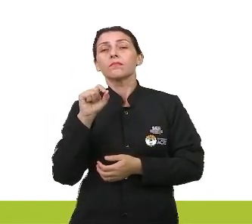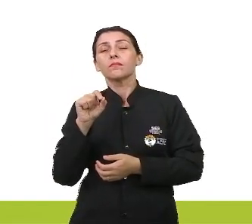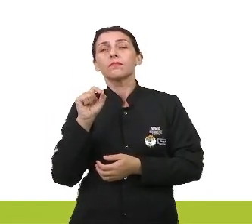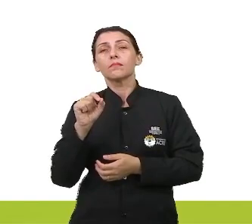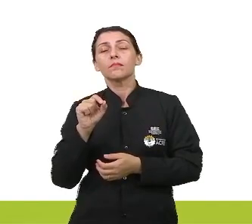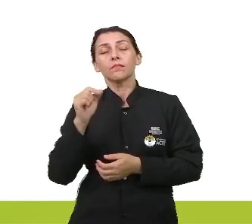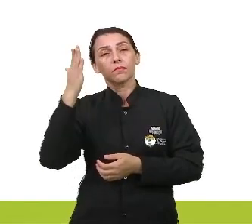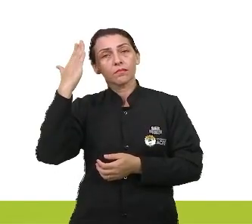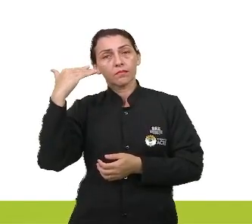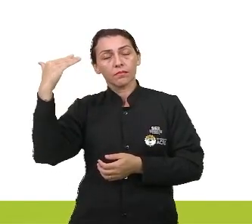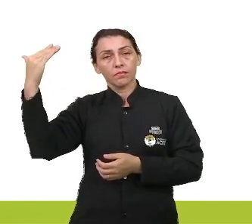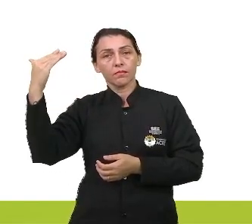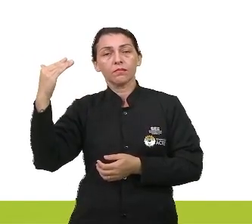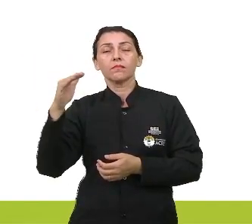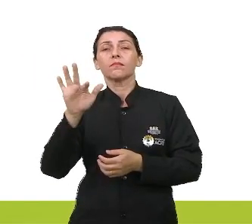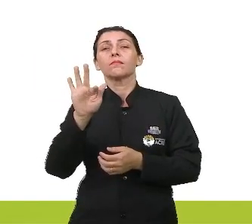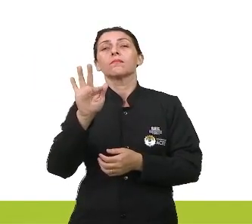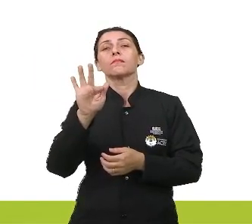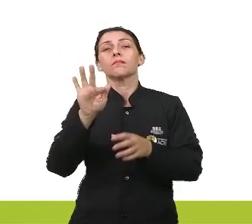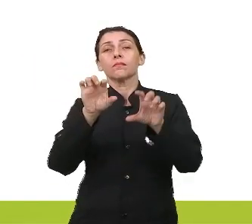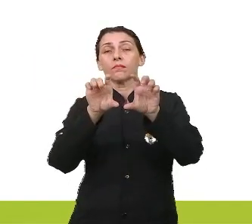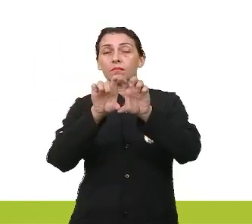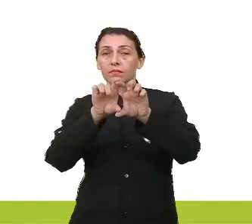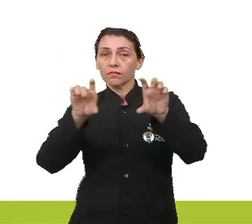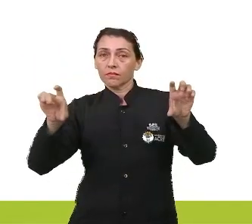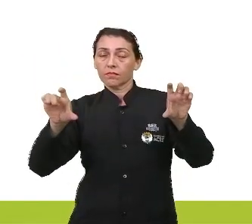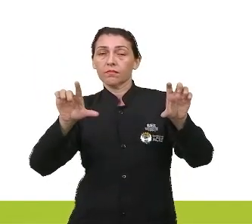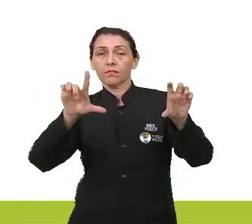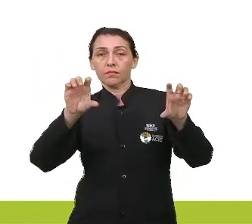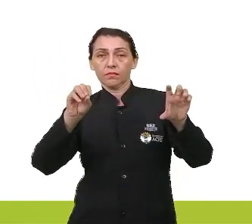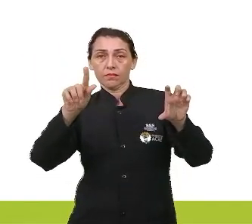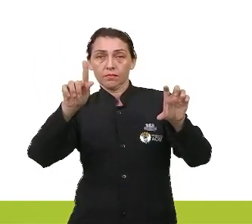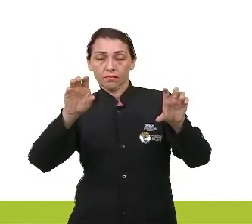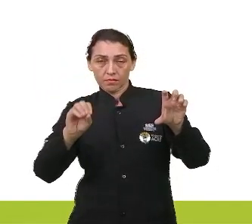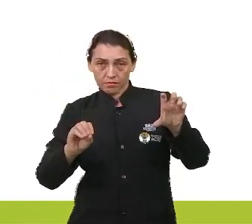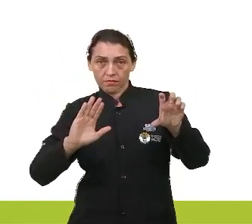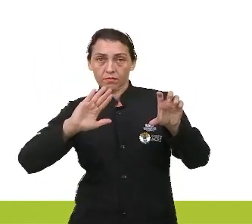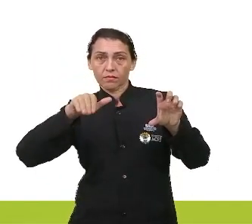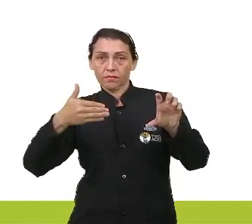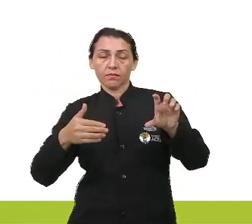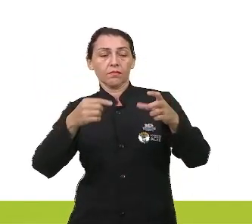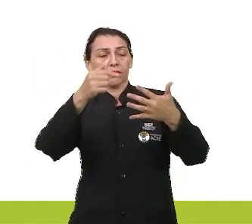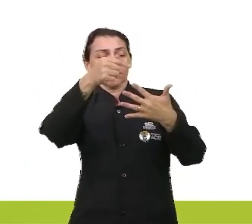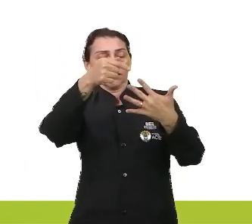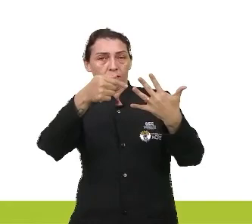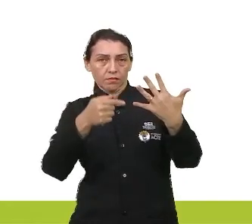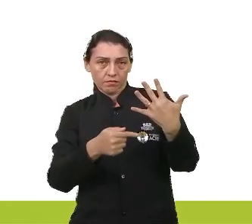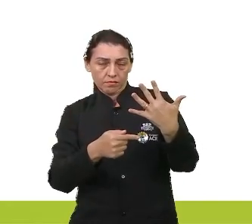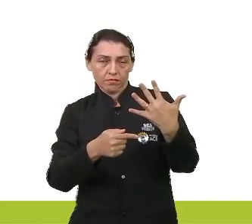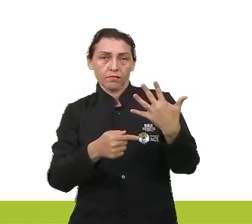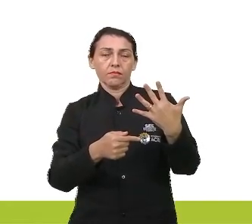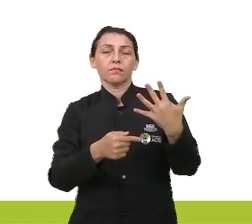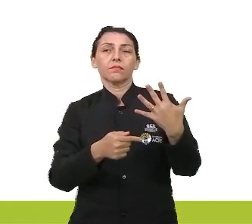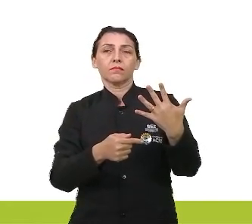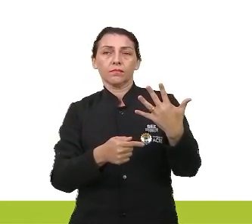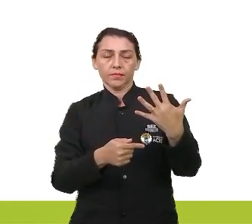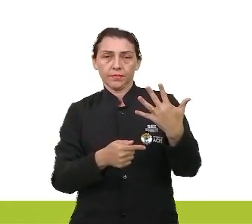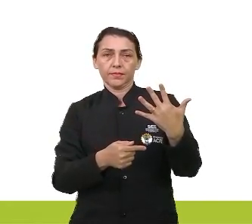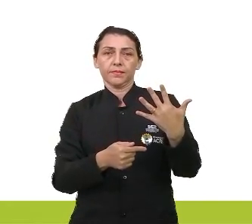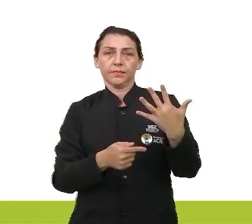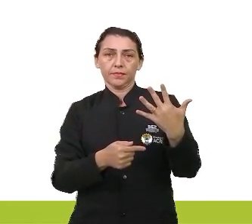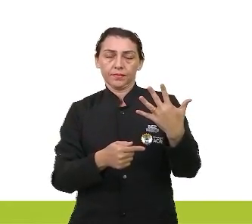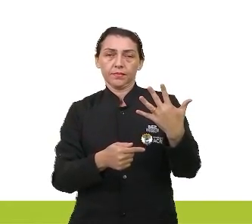O famoso tópico frasal. Logo, agora que vai vir os elementos. Logo, cabe